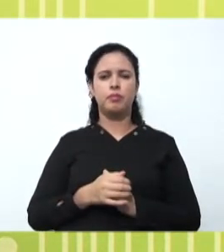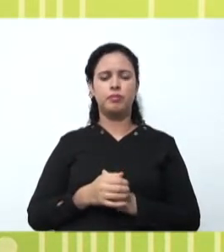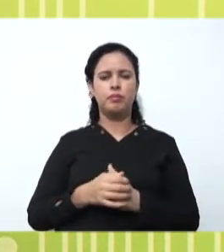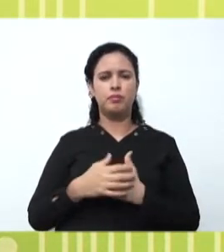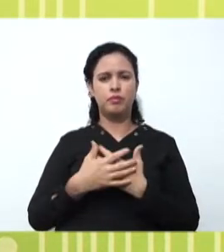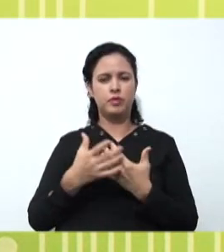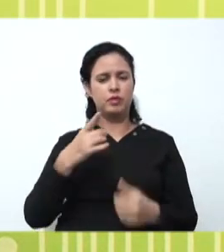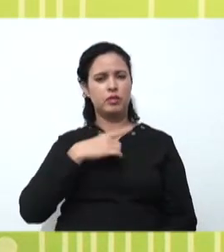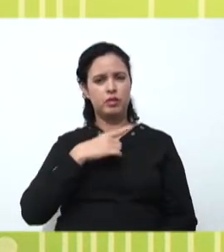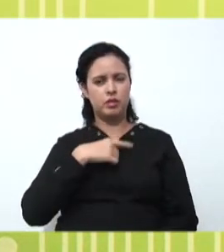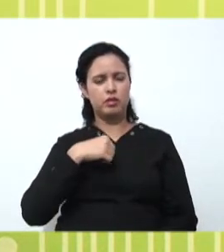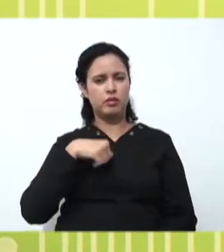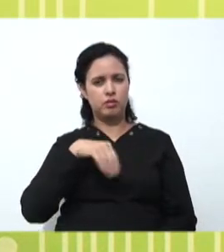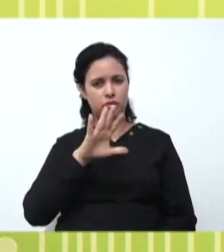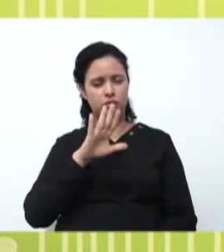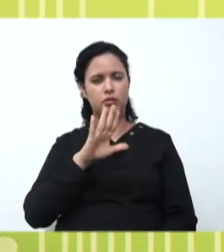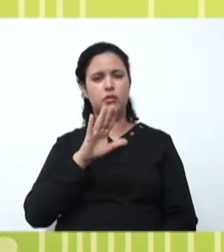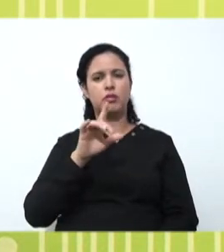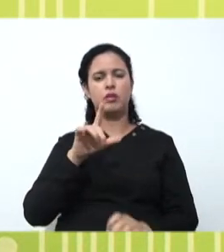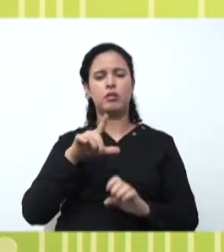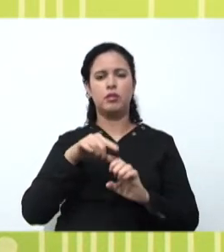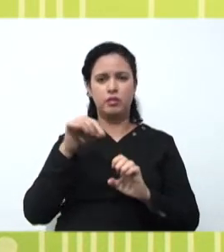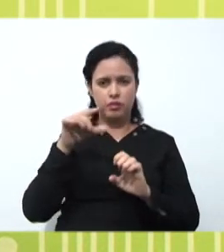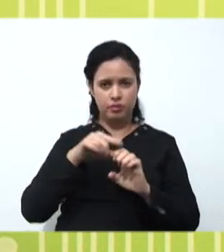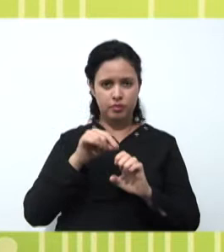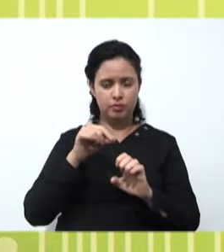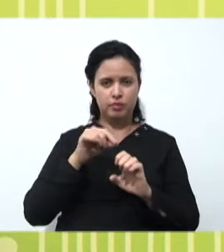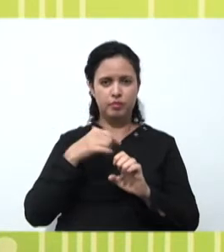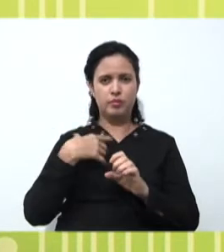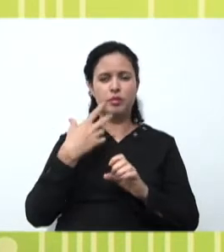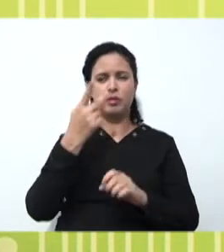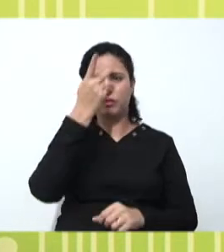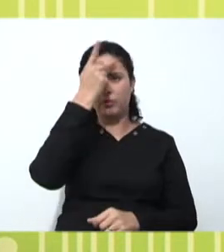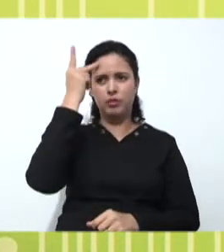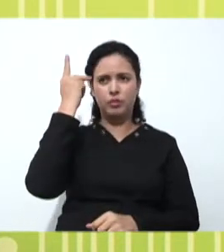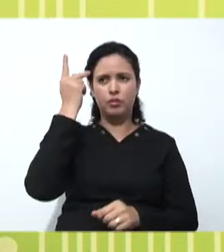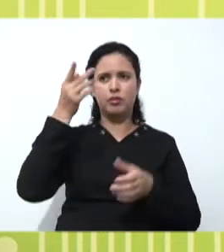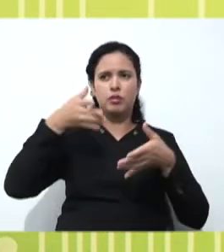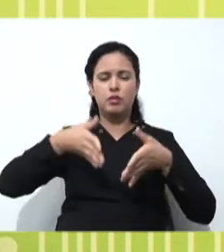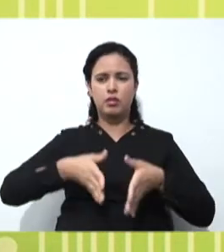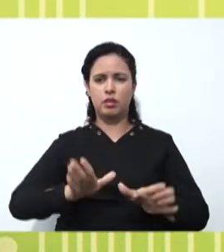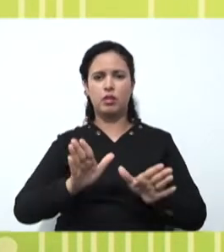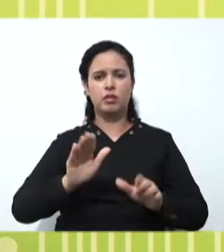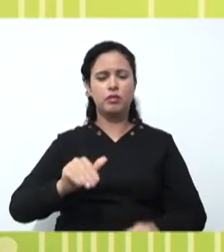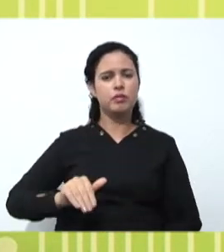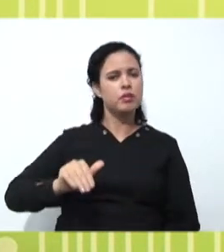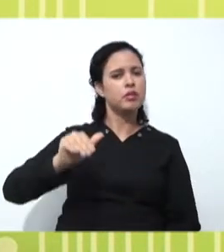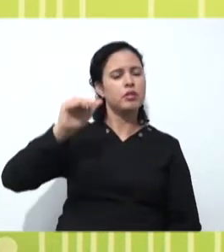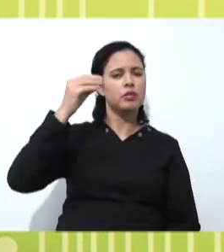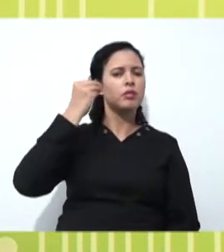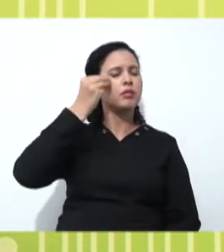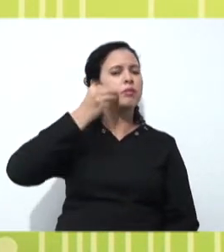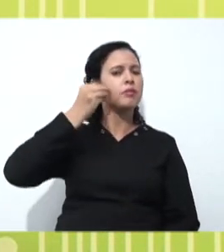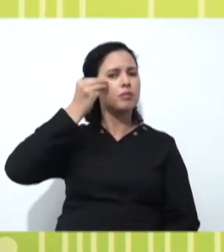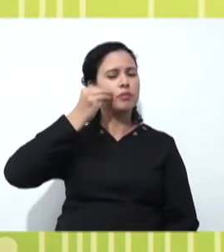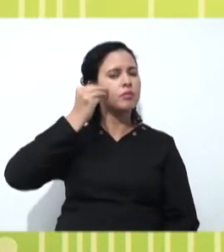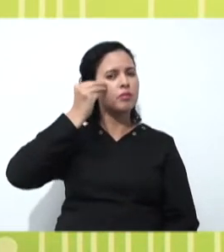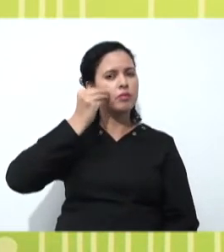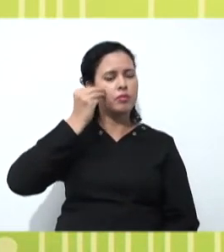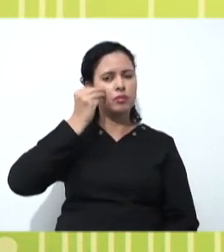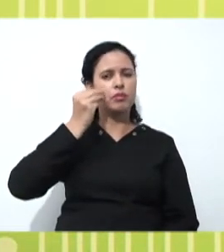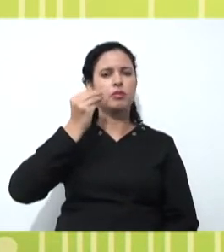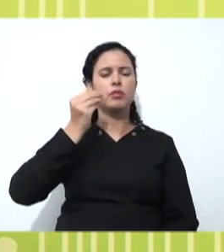mais empreendedorismo, né, empreendimentos, essas pessoas já nascem, crescem experienciando ou